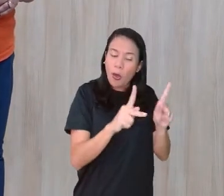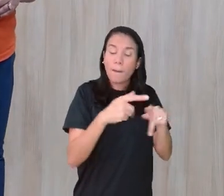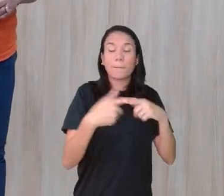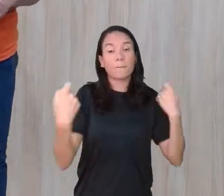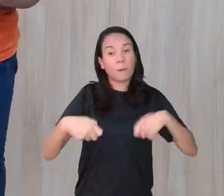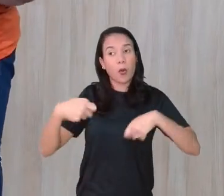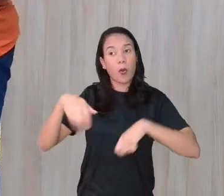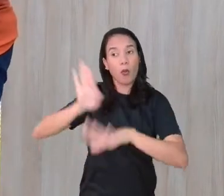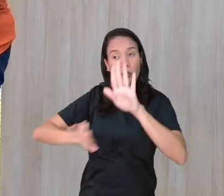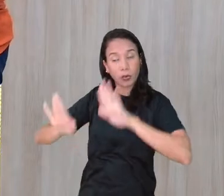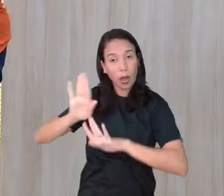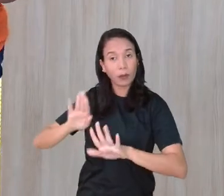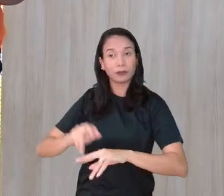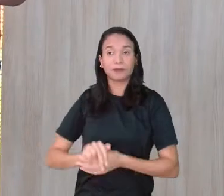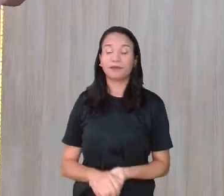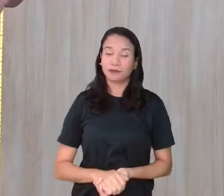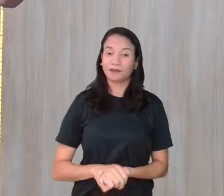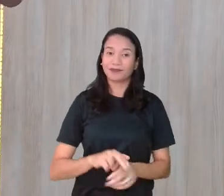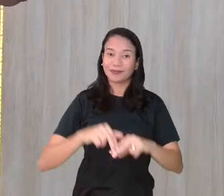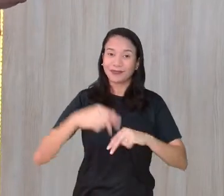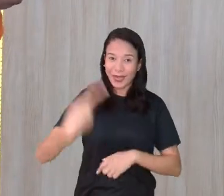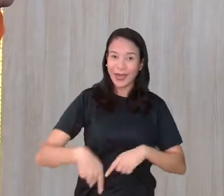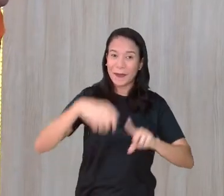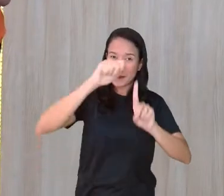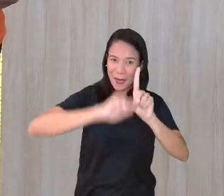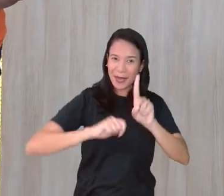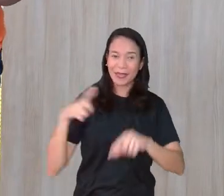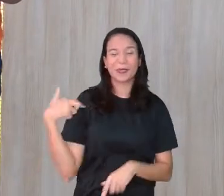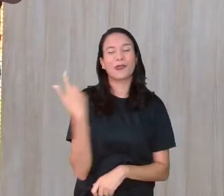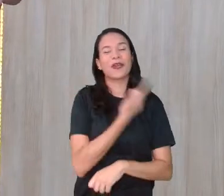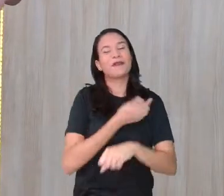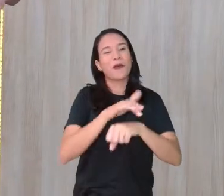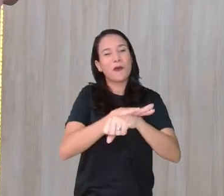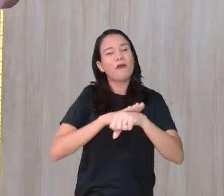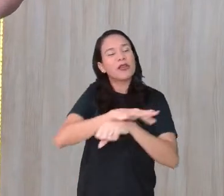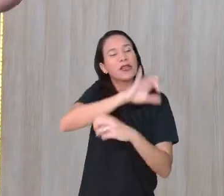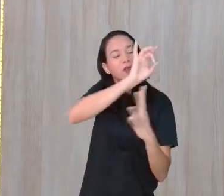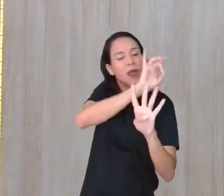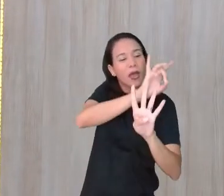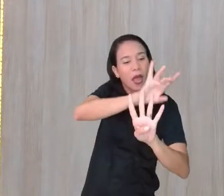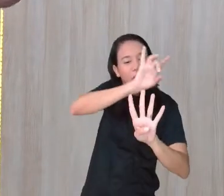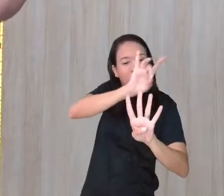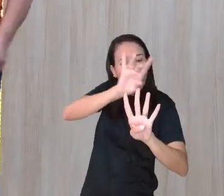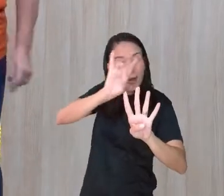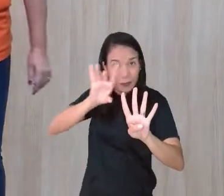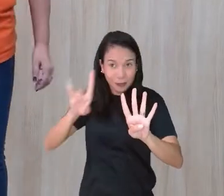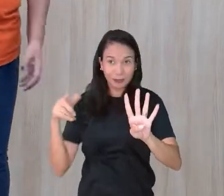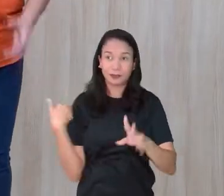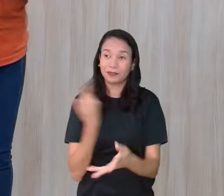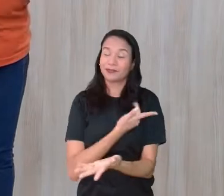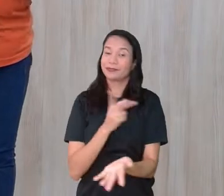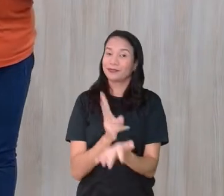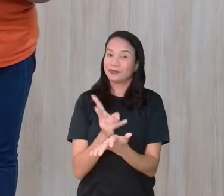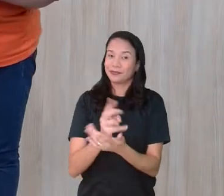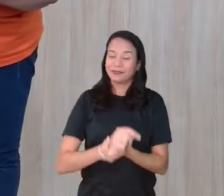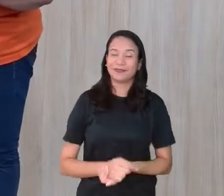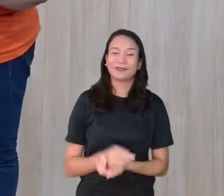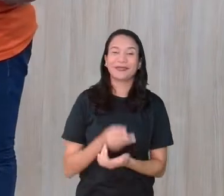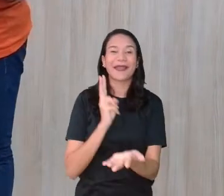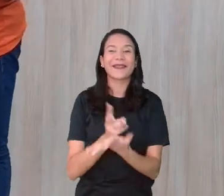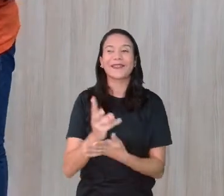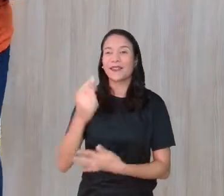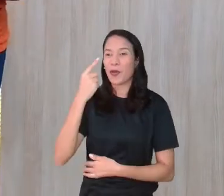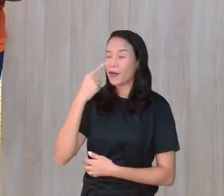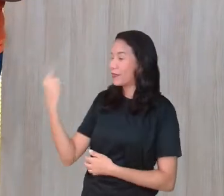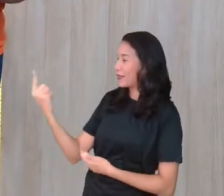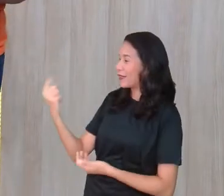relação ao trânsito. Durante o mês, nós vamos conversar sobre cada um deles, mas vamos continuar. E para continuar, eu